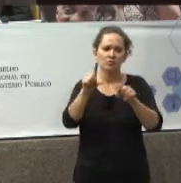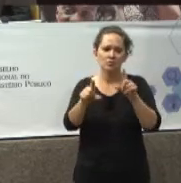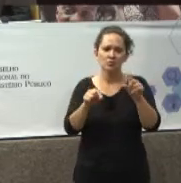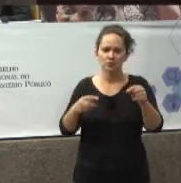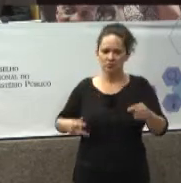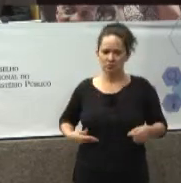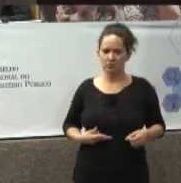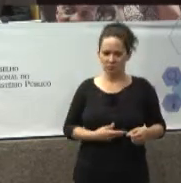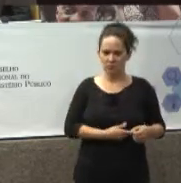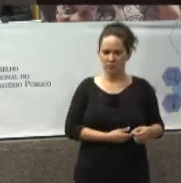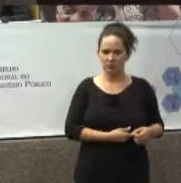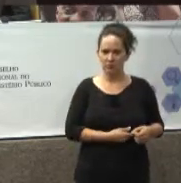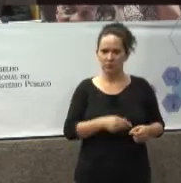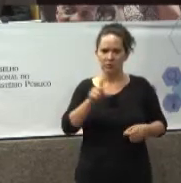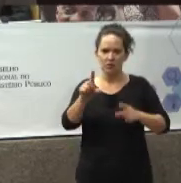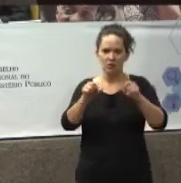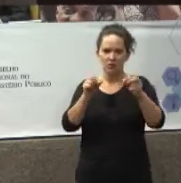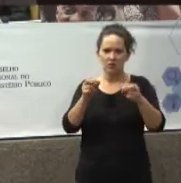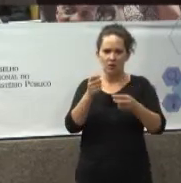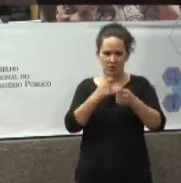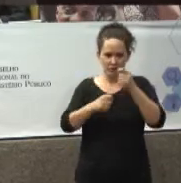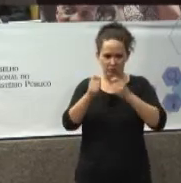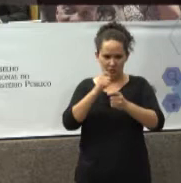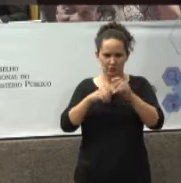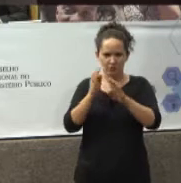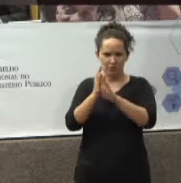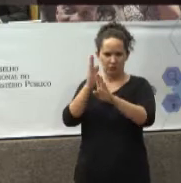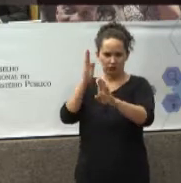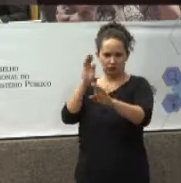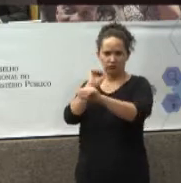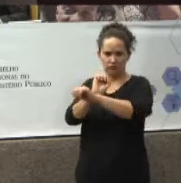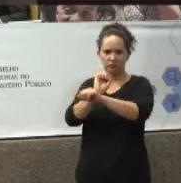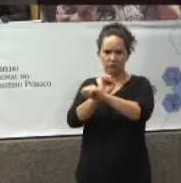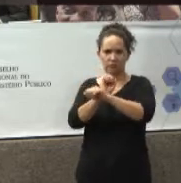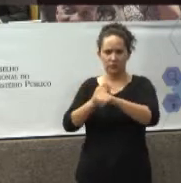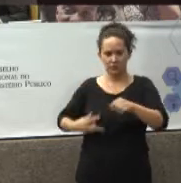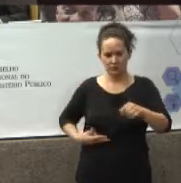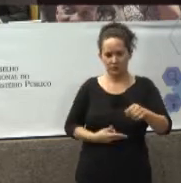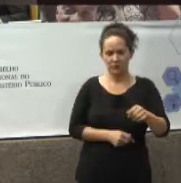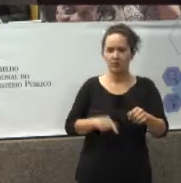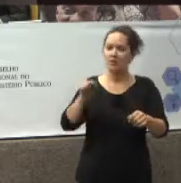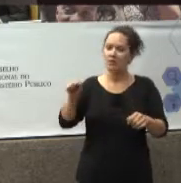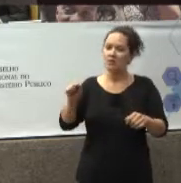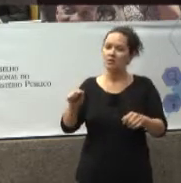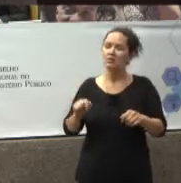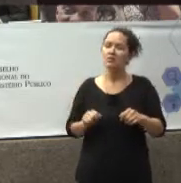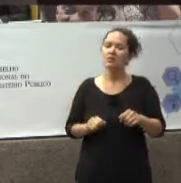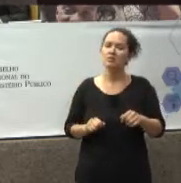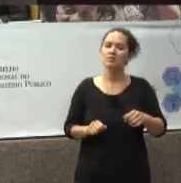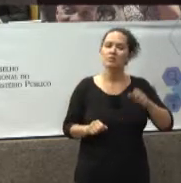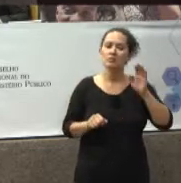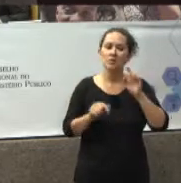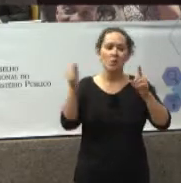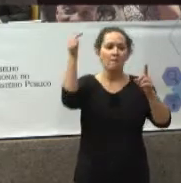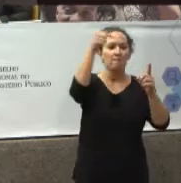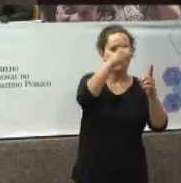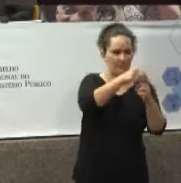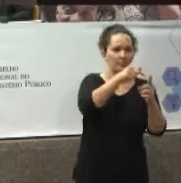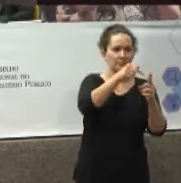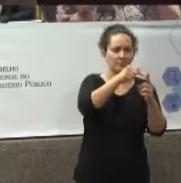cirurgias critérios de regulação de listas de espera de cirurgia que sejam atendidos esses objetivos